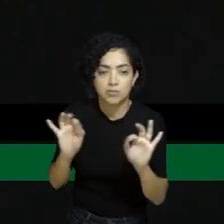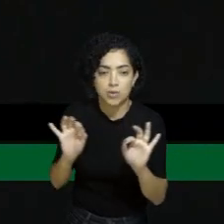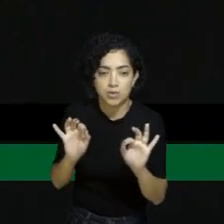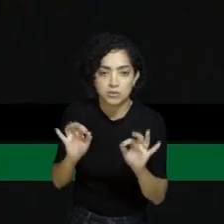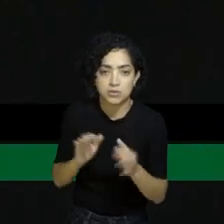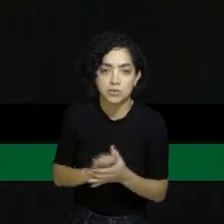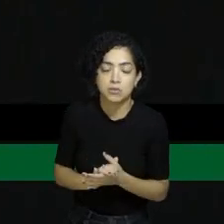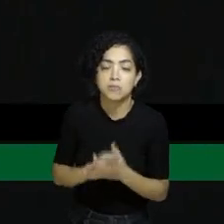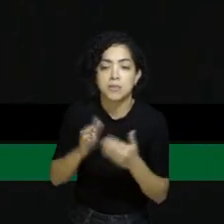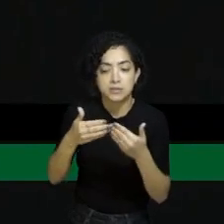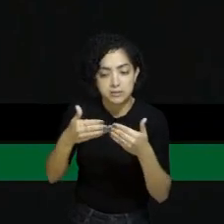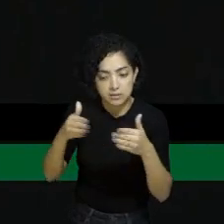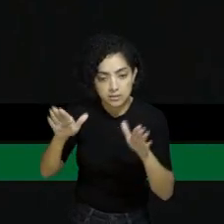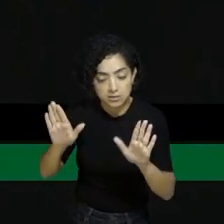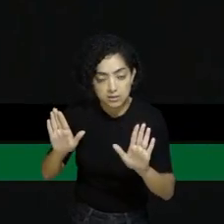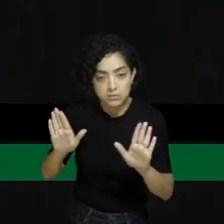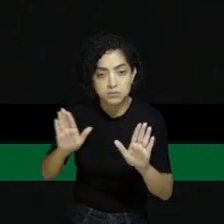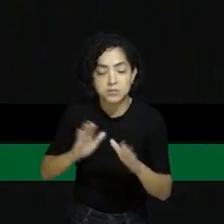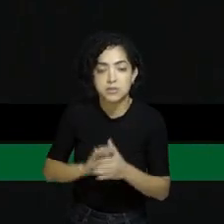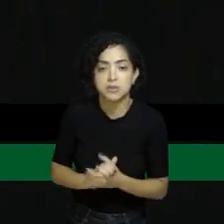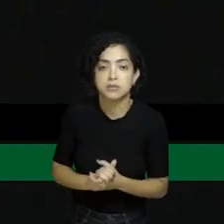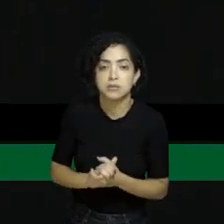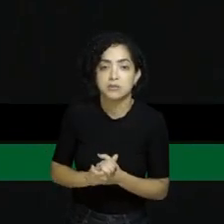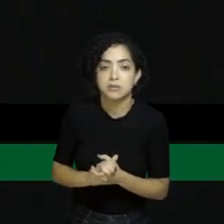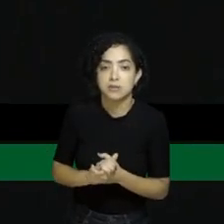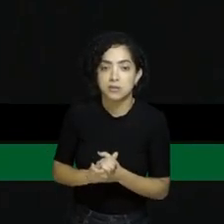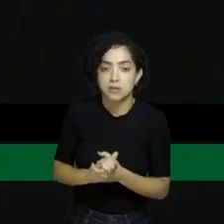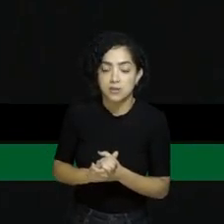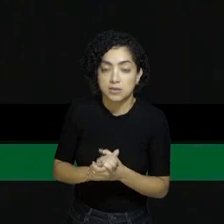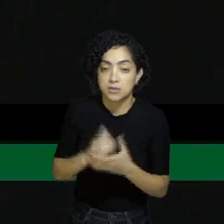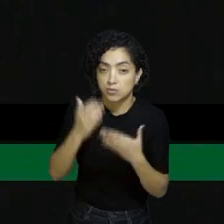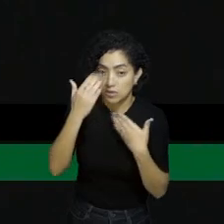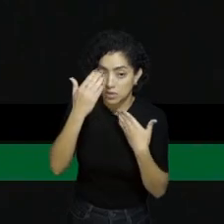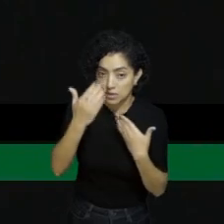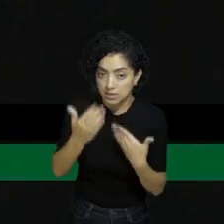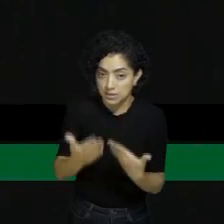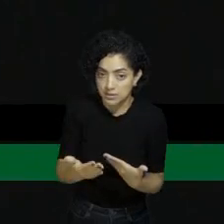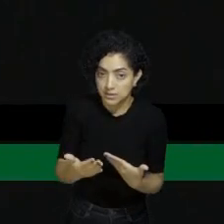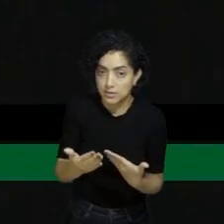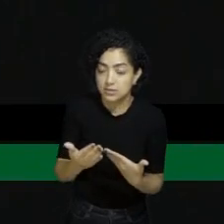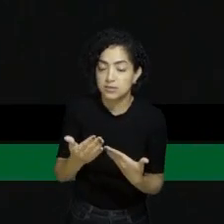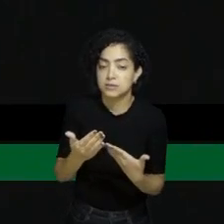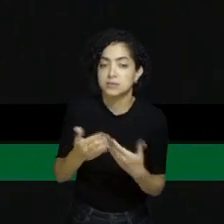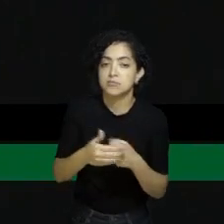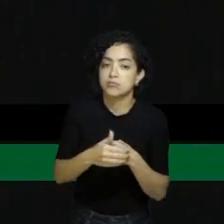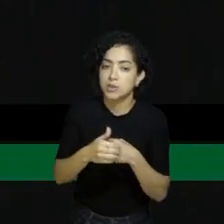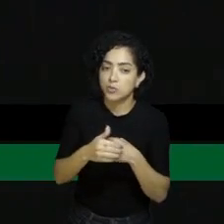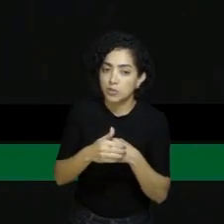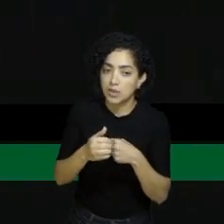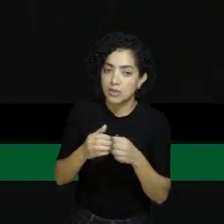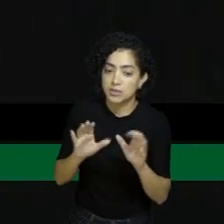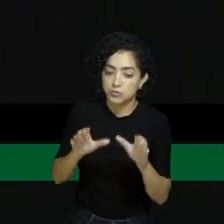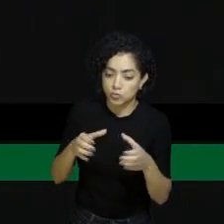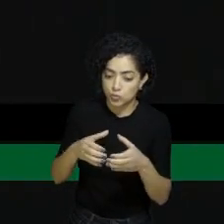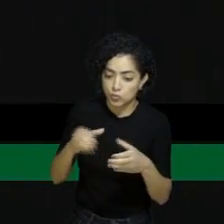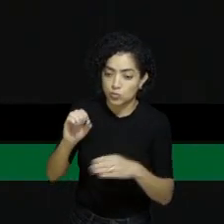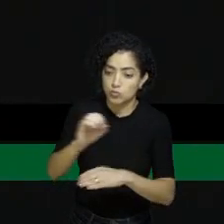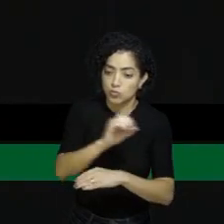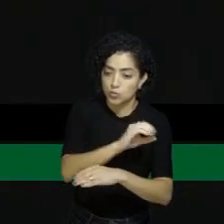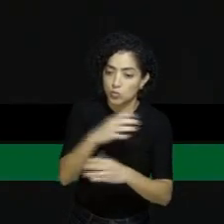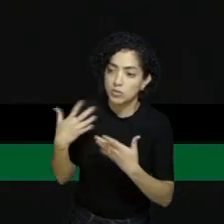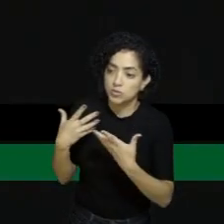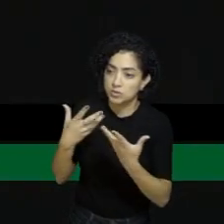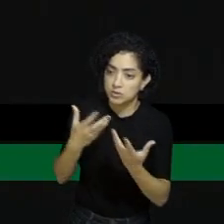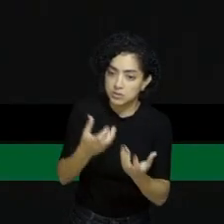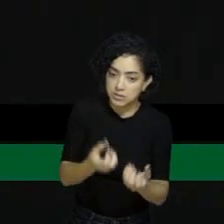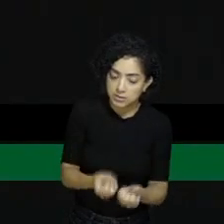Mas ela abre. Ela abre. Então, eu quero agradecer enormemente pelo carinho da bancada do Oeste, que nos acolheram aqui.